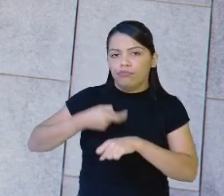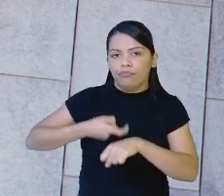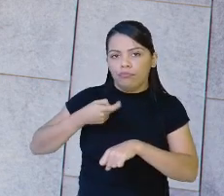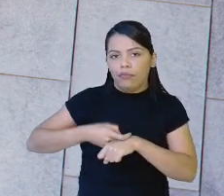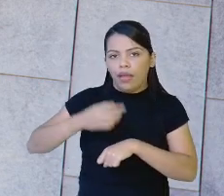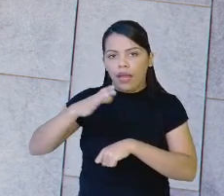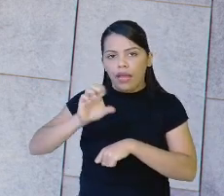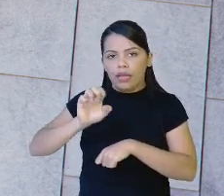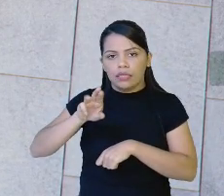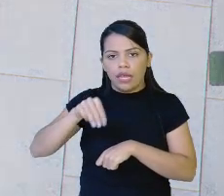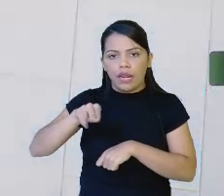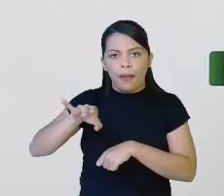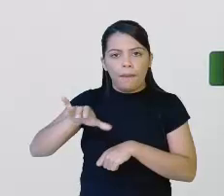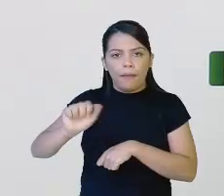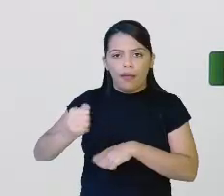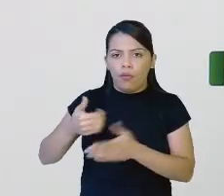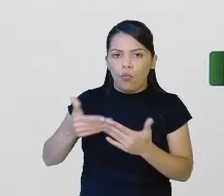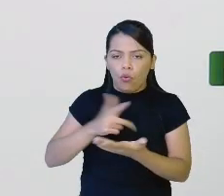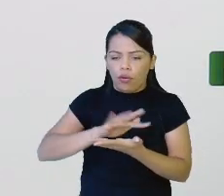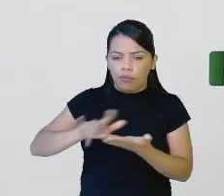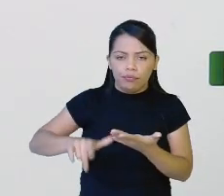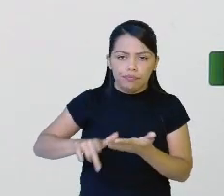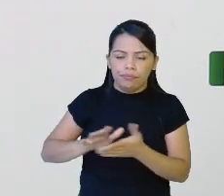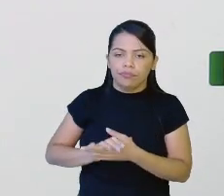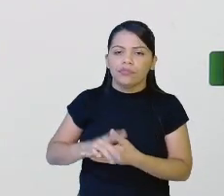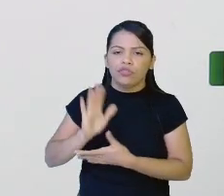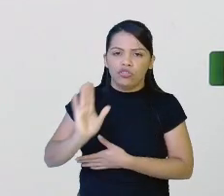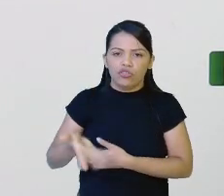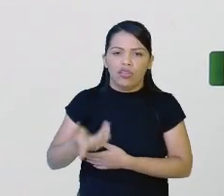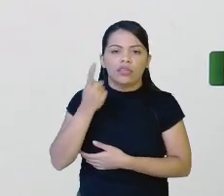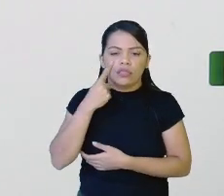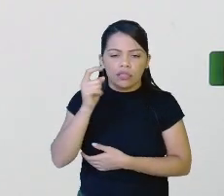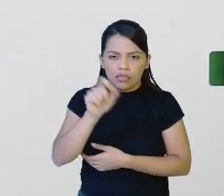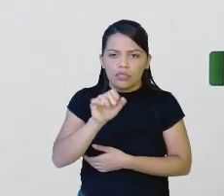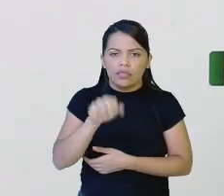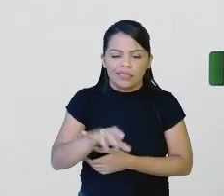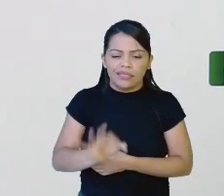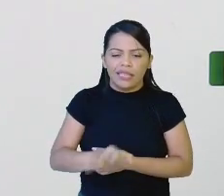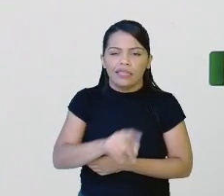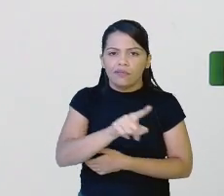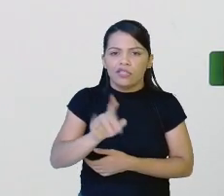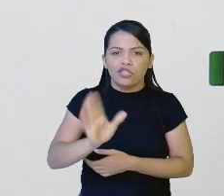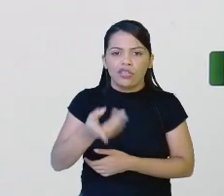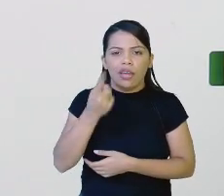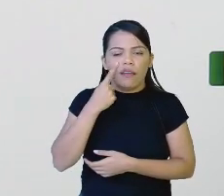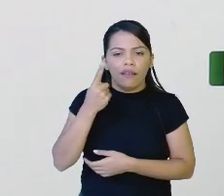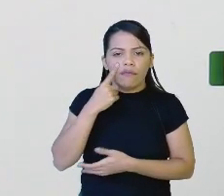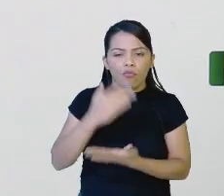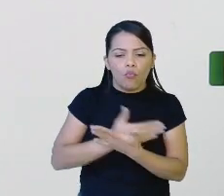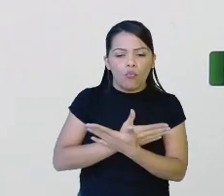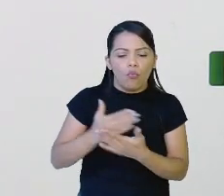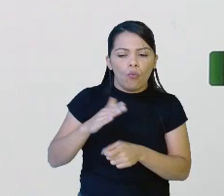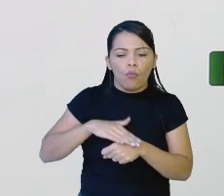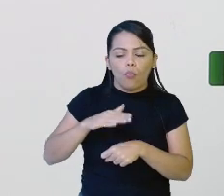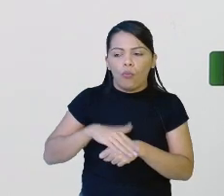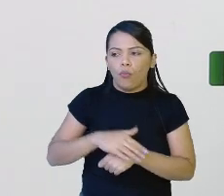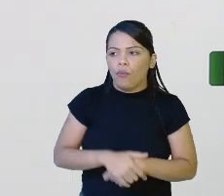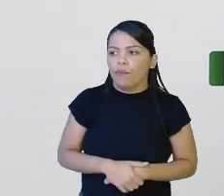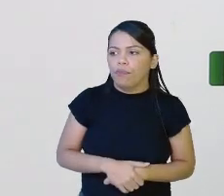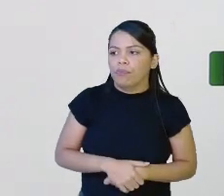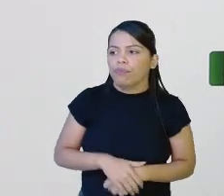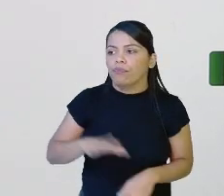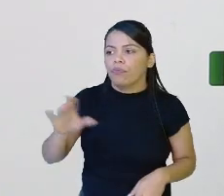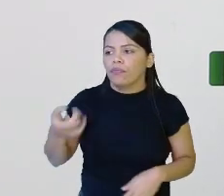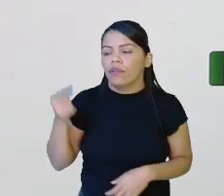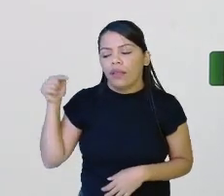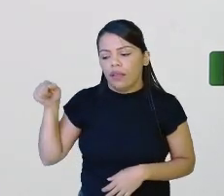azulejo, porcelanato? Tenho certeza que sim. Em algum momento a gente já deve ter visto essa situação. E é